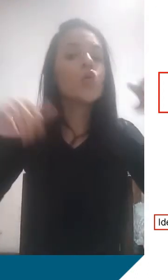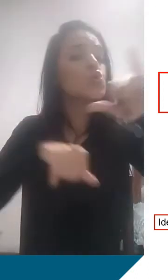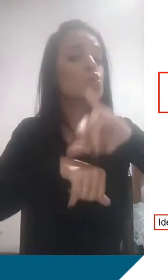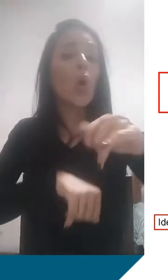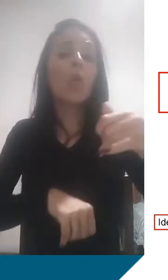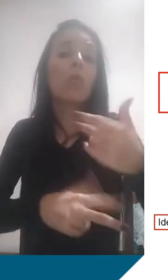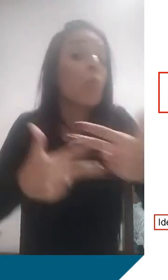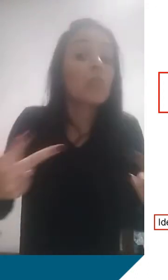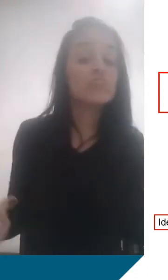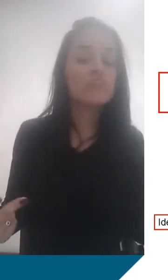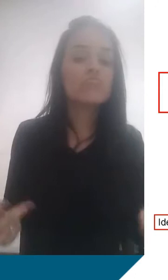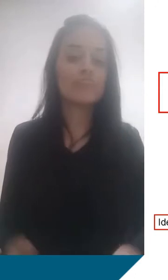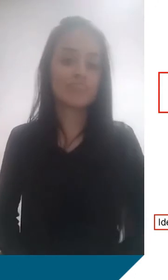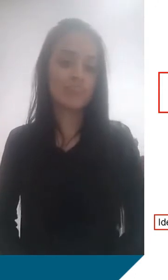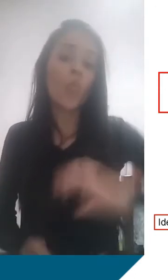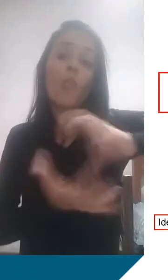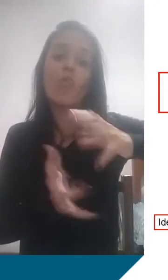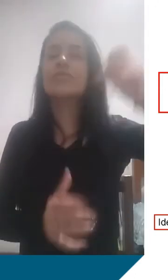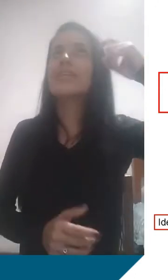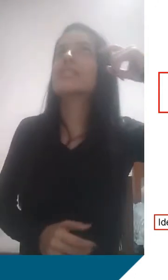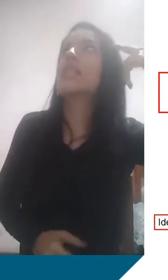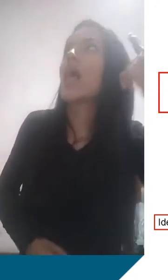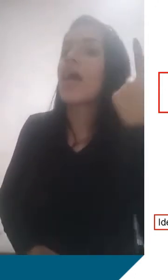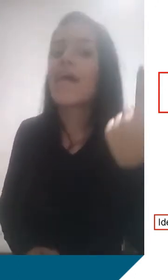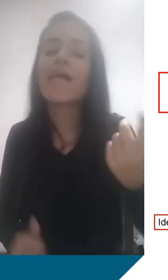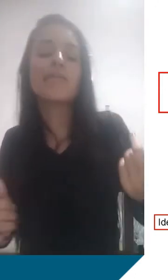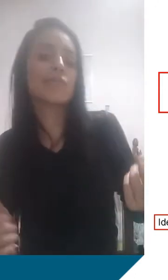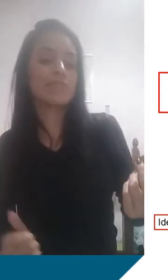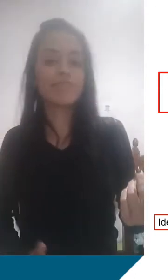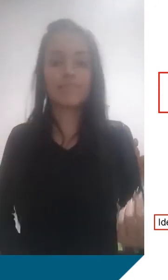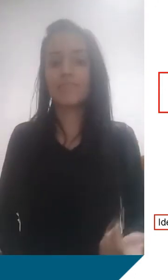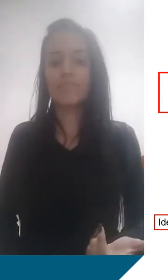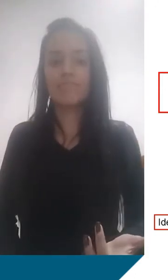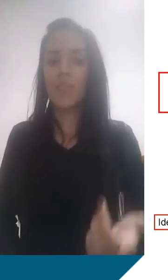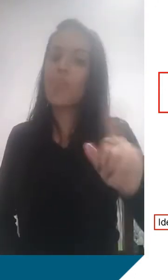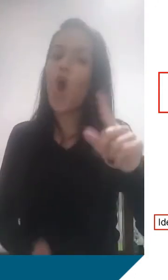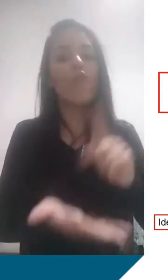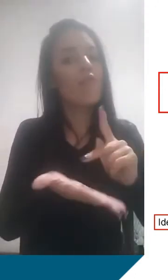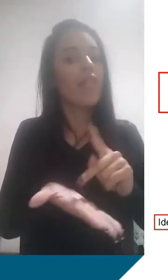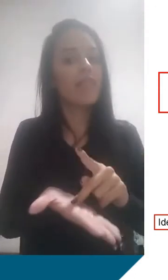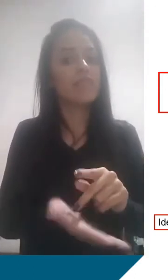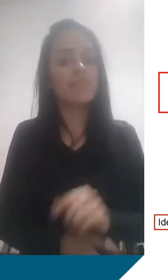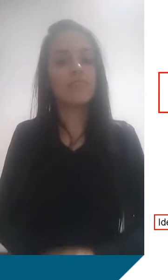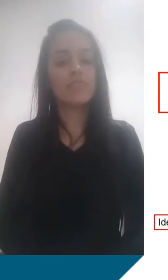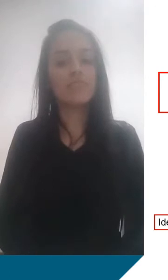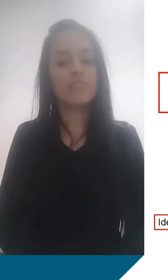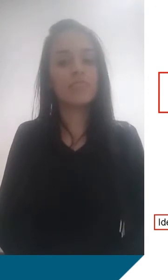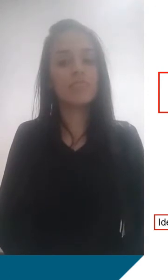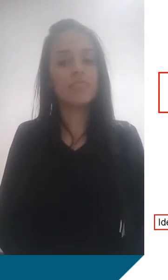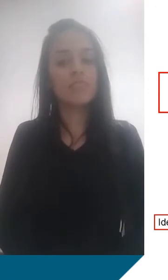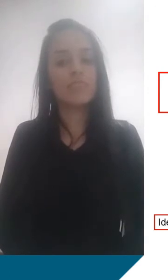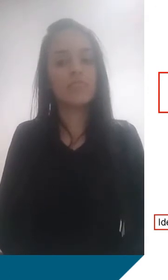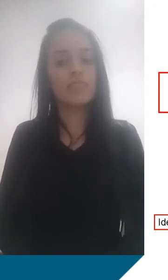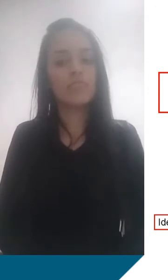alguém. Tem a ver com o mundo das ideias, com os ideais de alguém, não corresponde à realidade dos fatos.